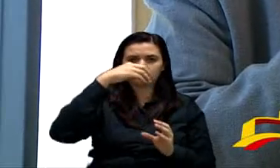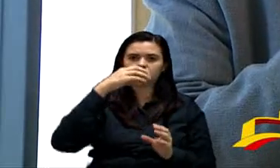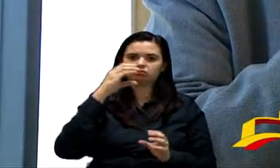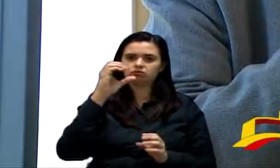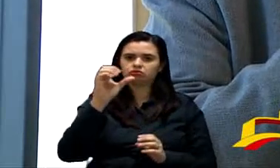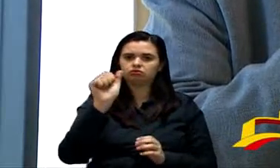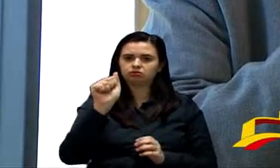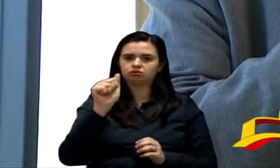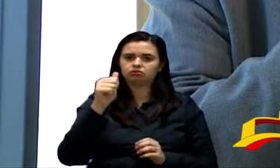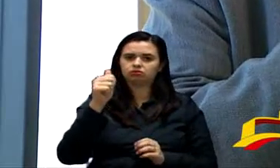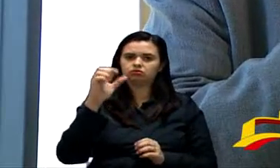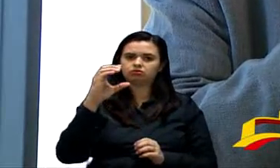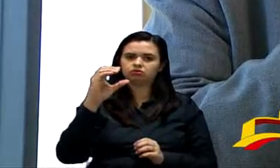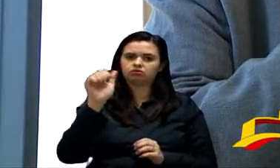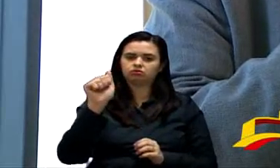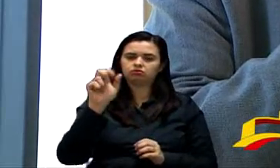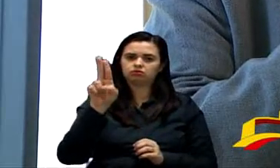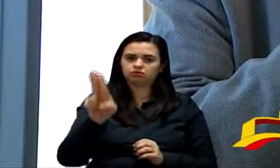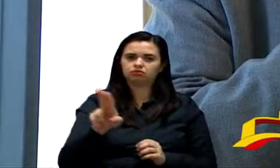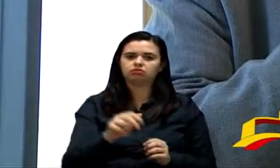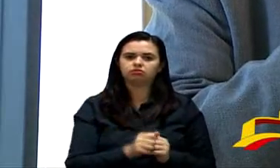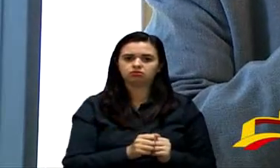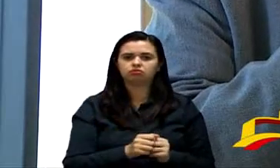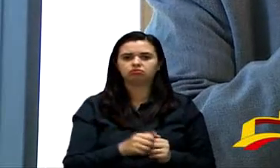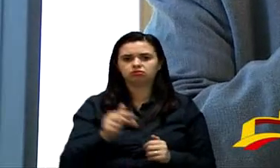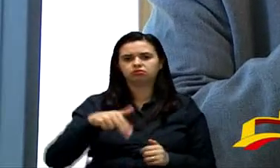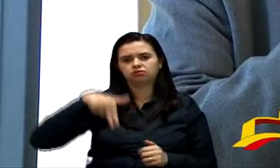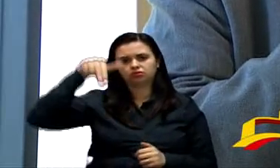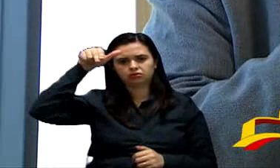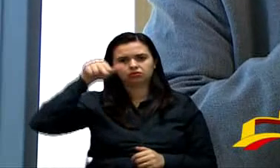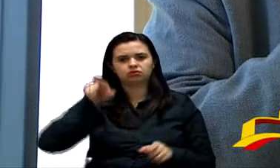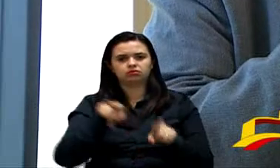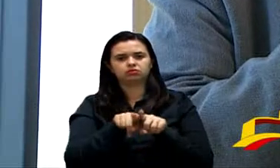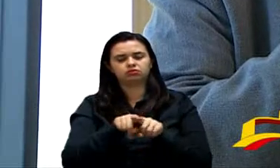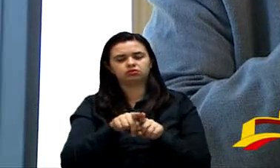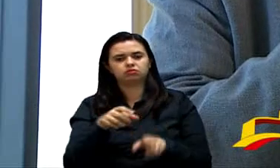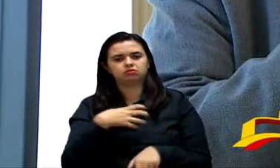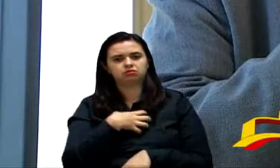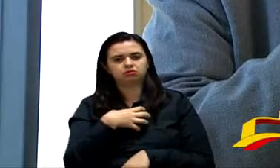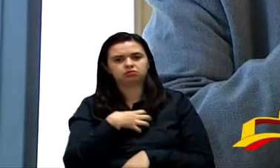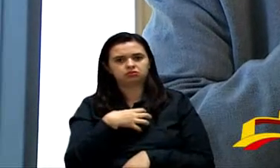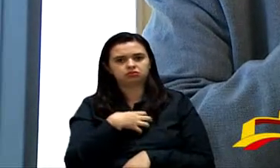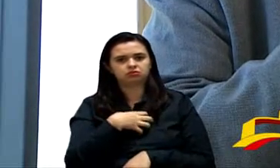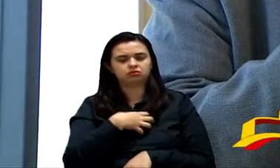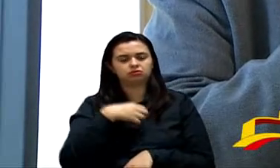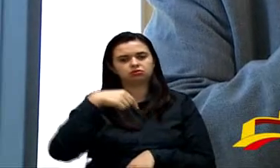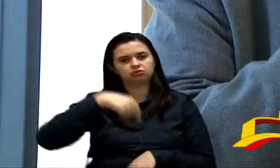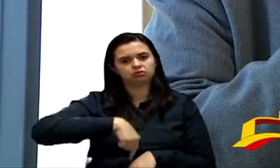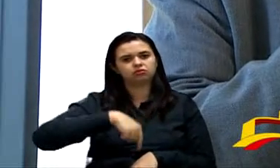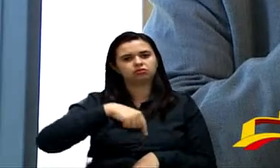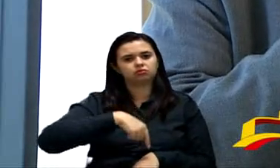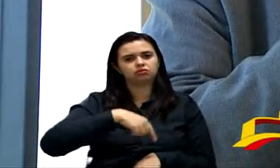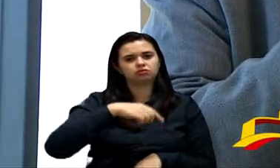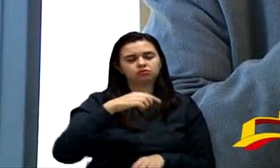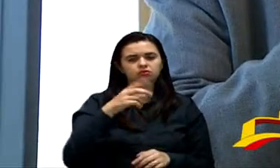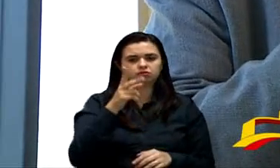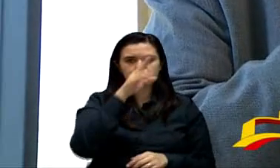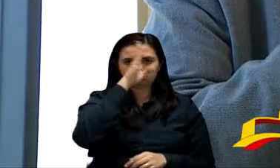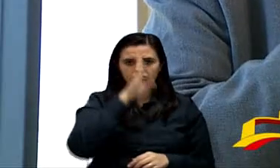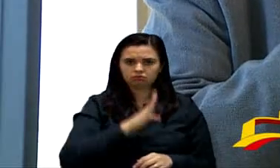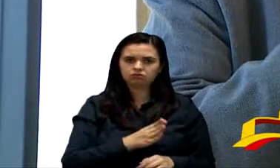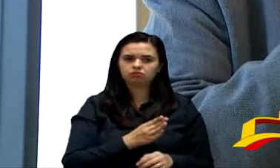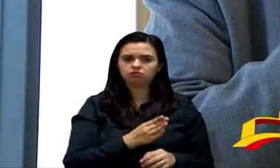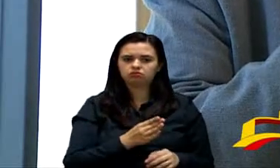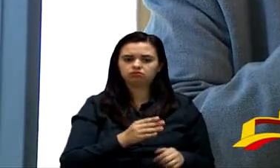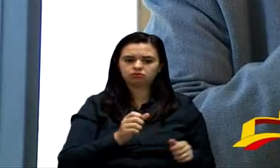região norte do país, mas também do Nordeste, principalmente da Bahia. E o Brasil é um dos grandes produtores mundiais de cacau. Então, é um símbolo.